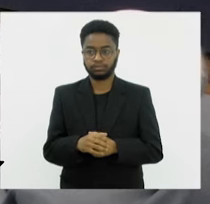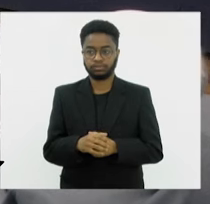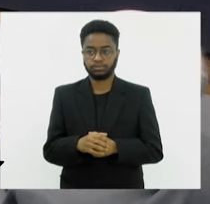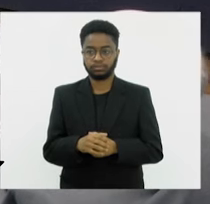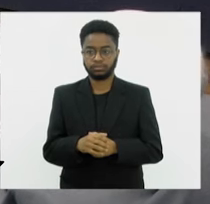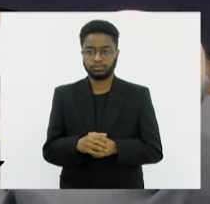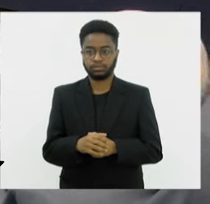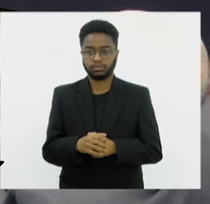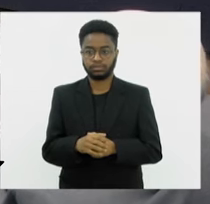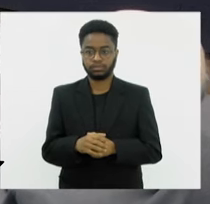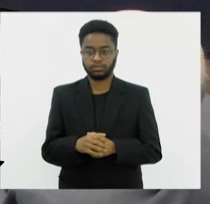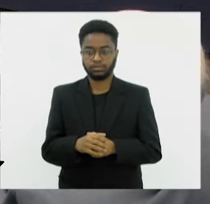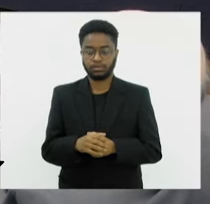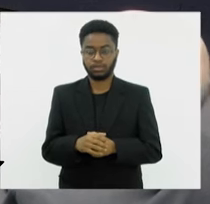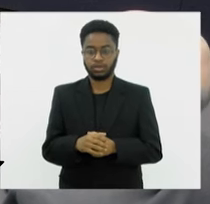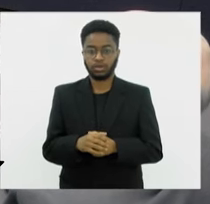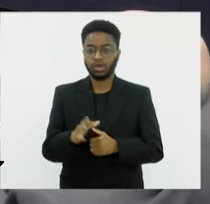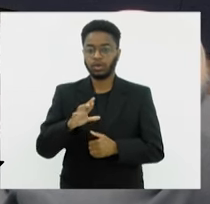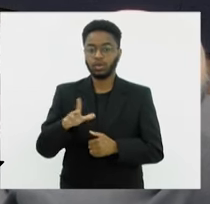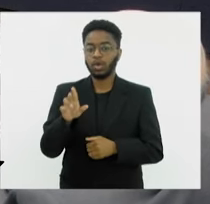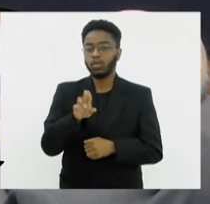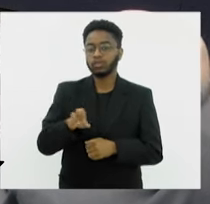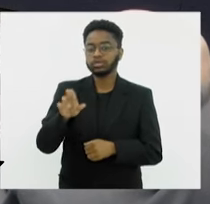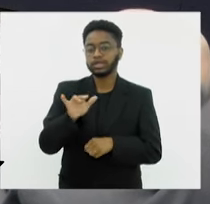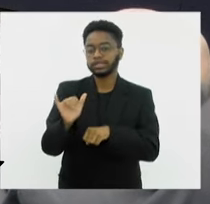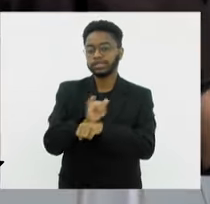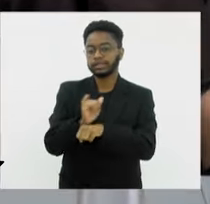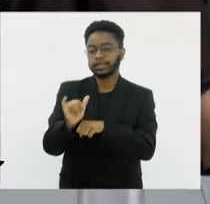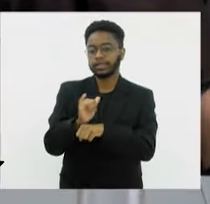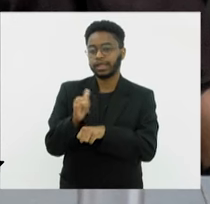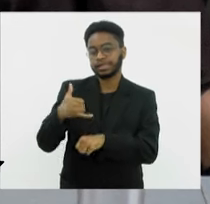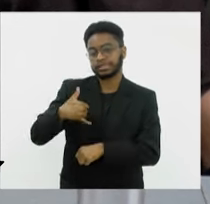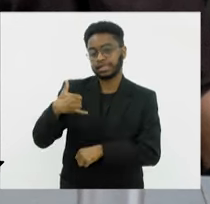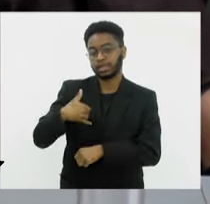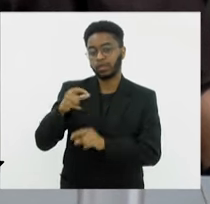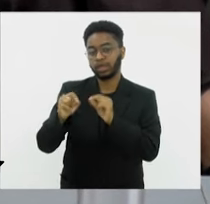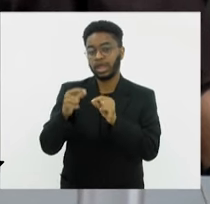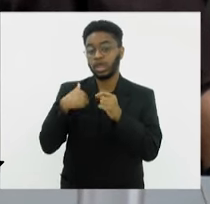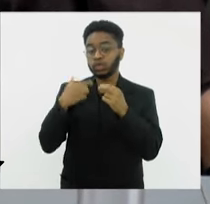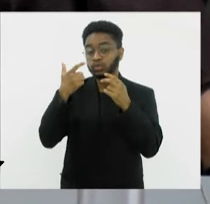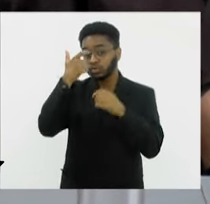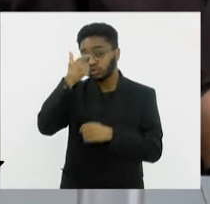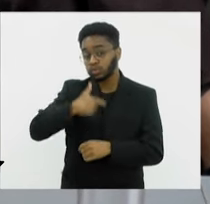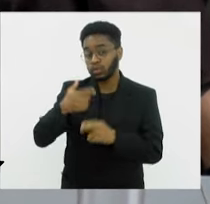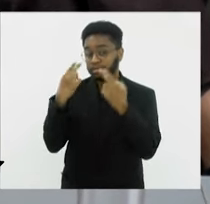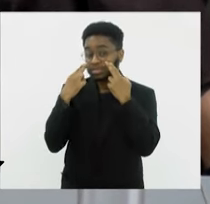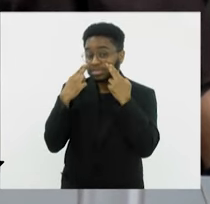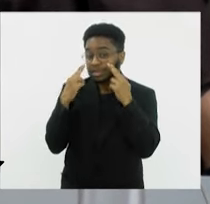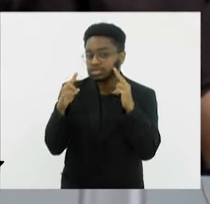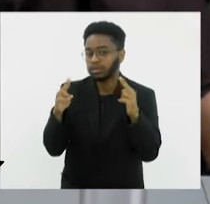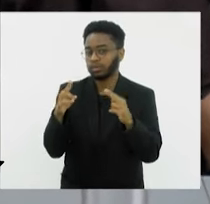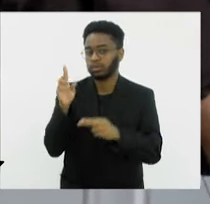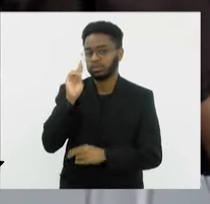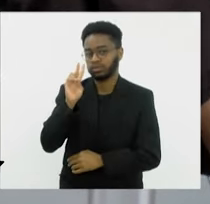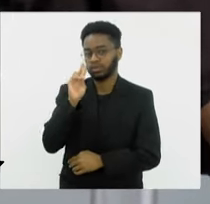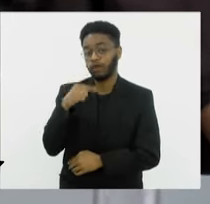usando de uma tática de etarismo, que eu sou testemunha ocular da história.